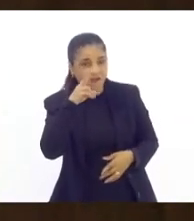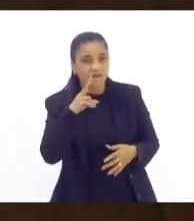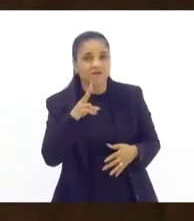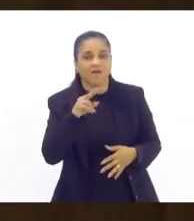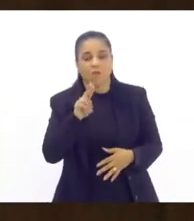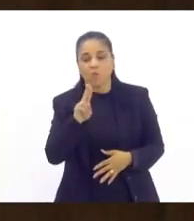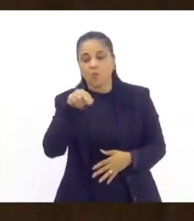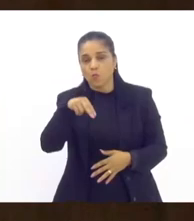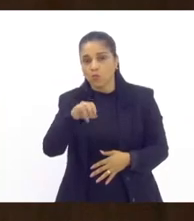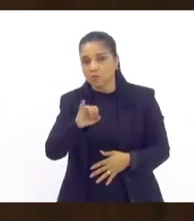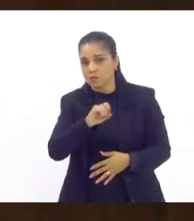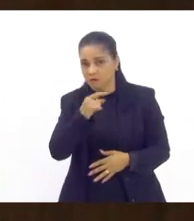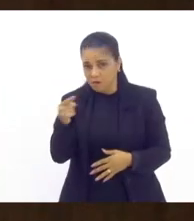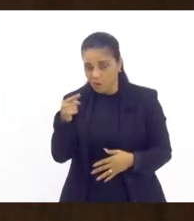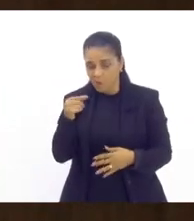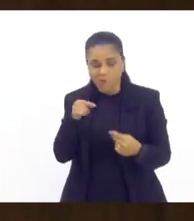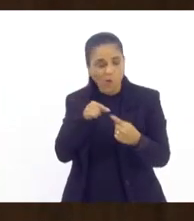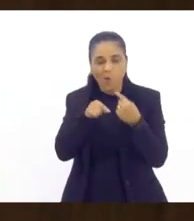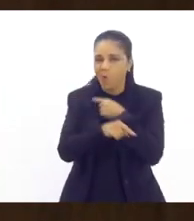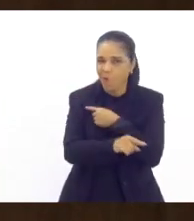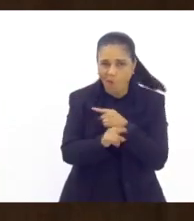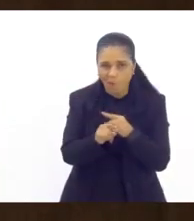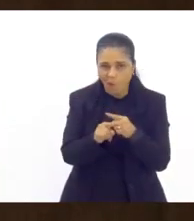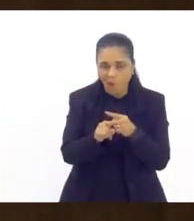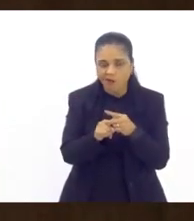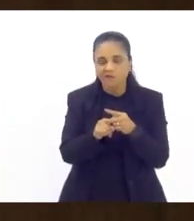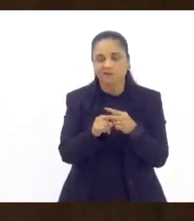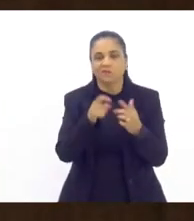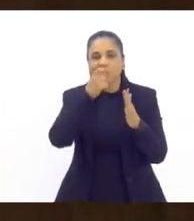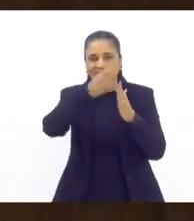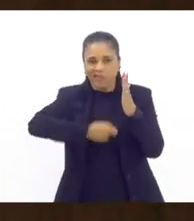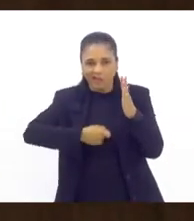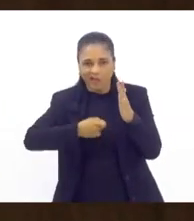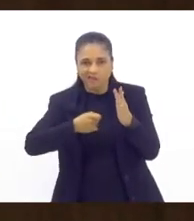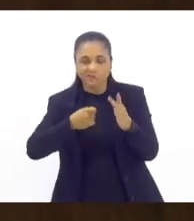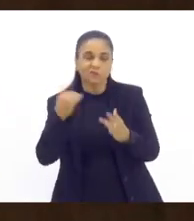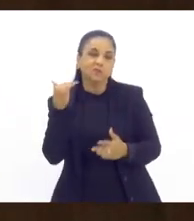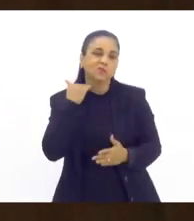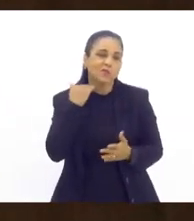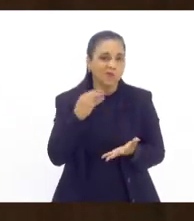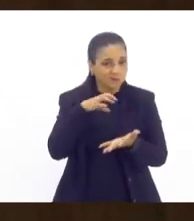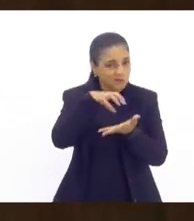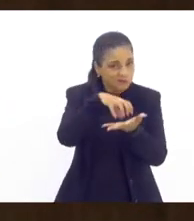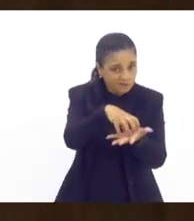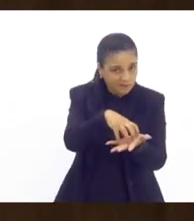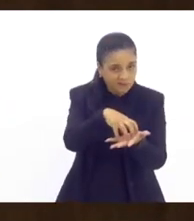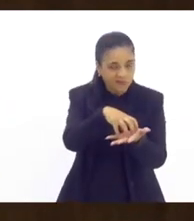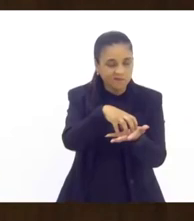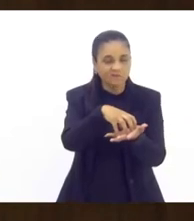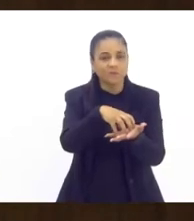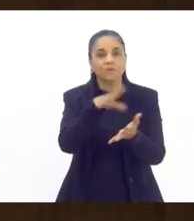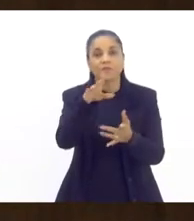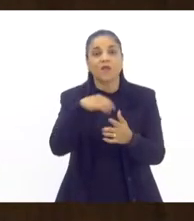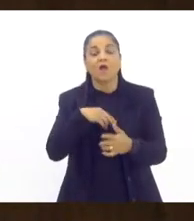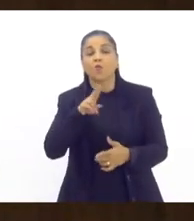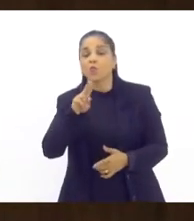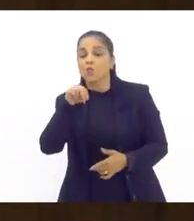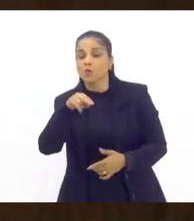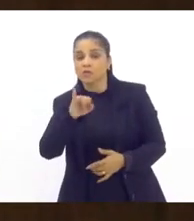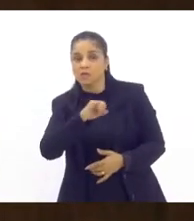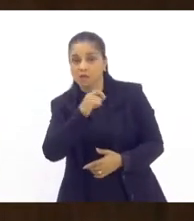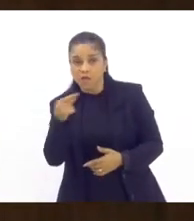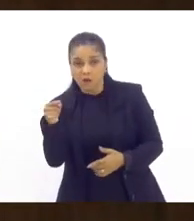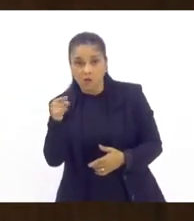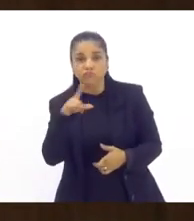de taxas de juros extorsivas do Banco Central, a União a pratica em relação